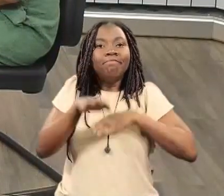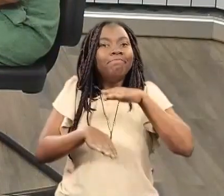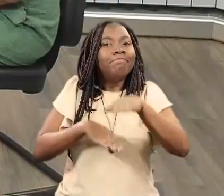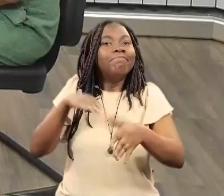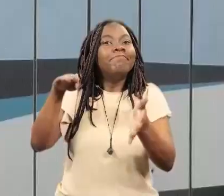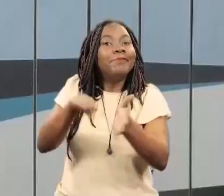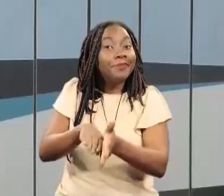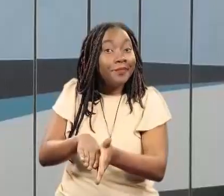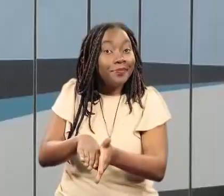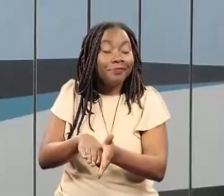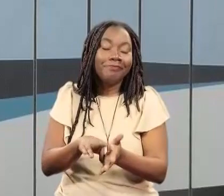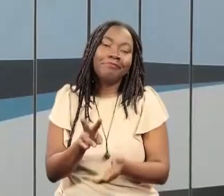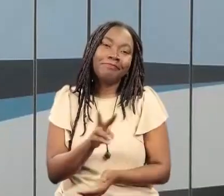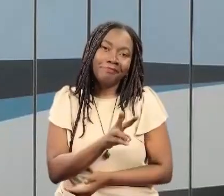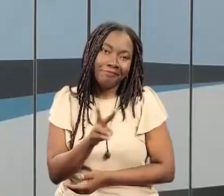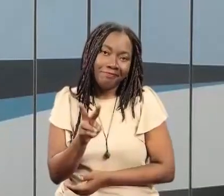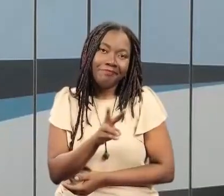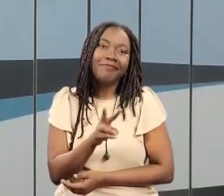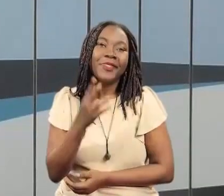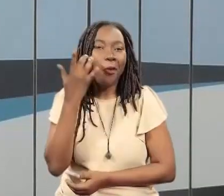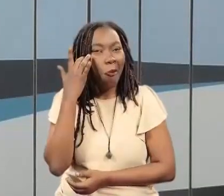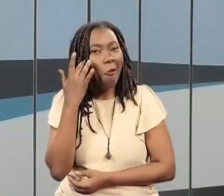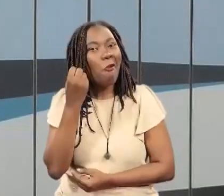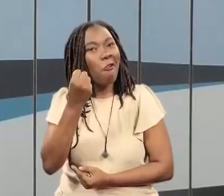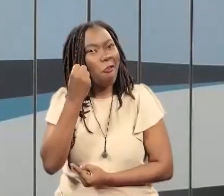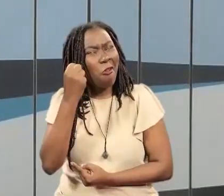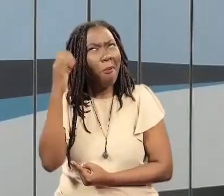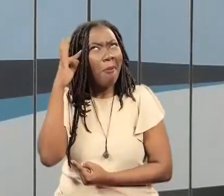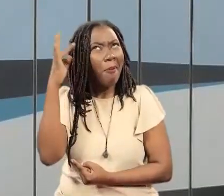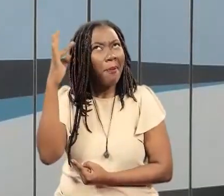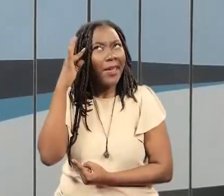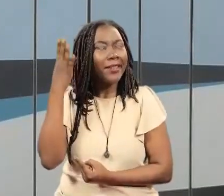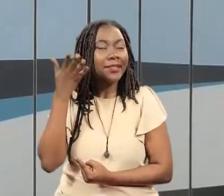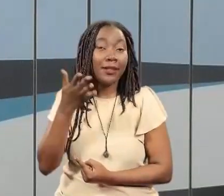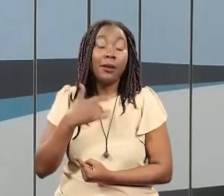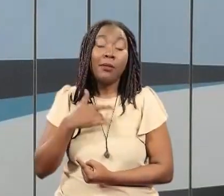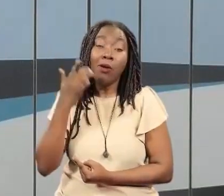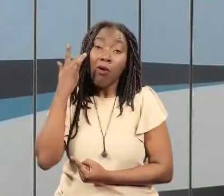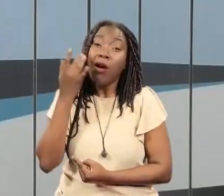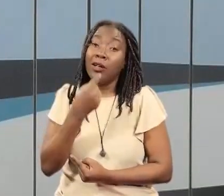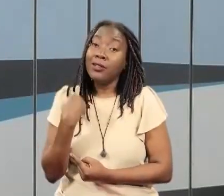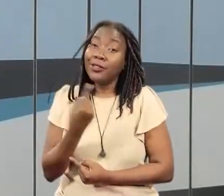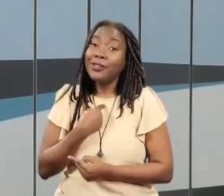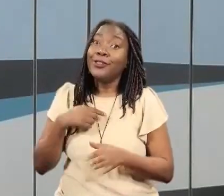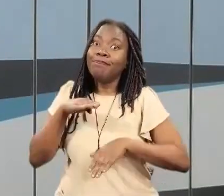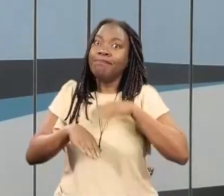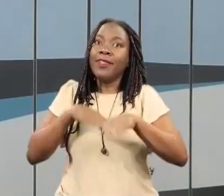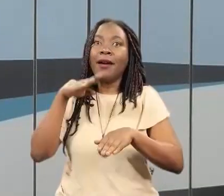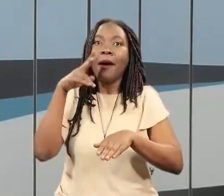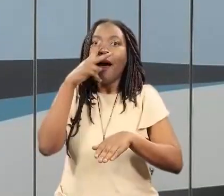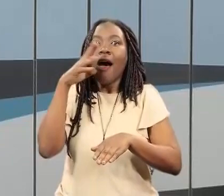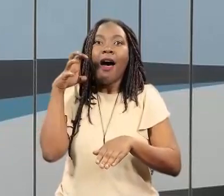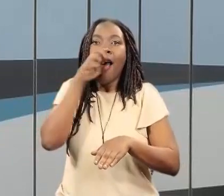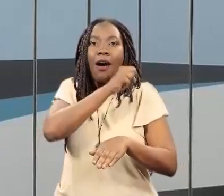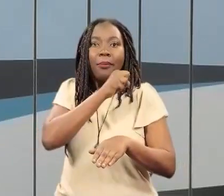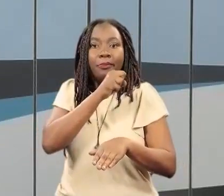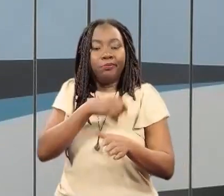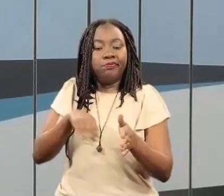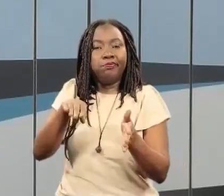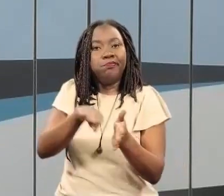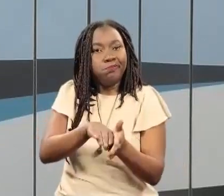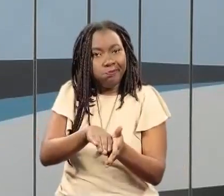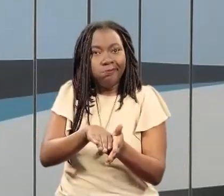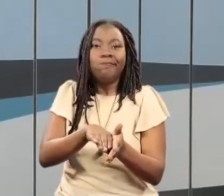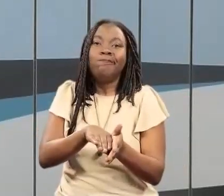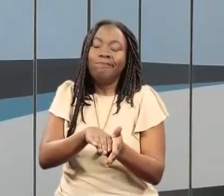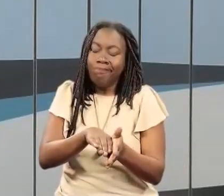isso? As duas coisas. Eu acho que é forte a gente pensar nisso, mas eu acho que a gente está caminhando bem rápido para isso, tá? Bem